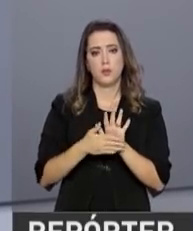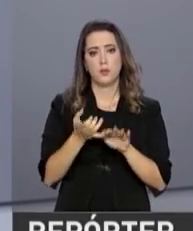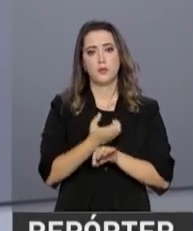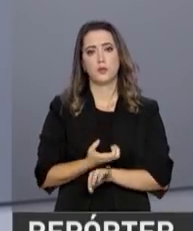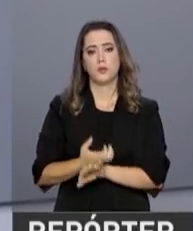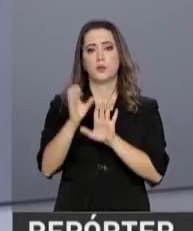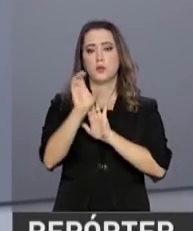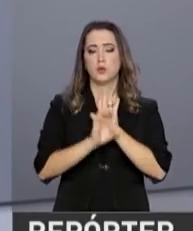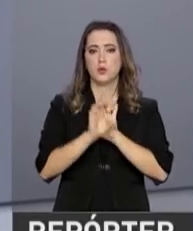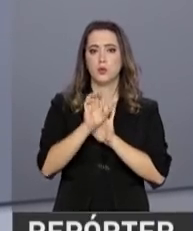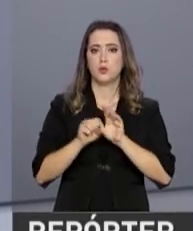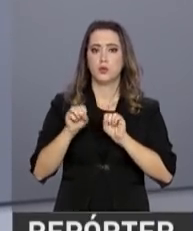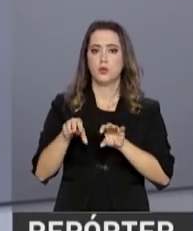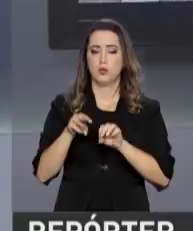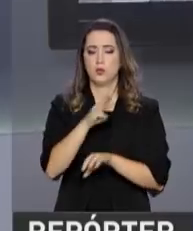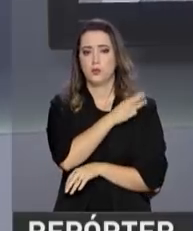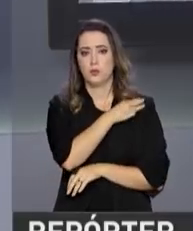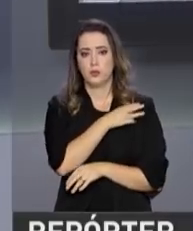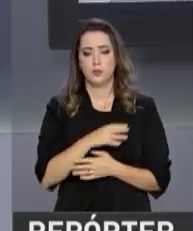Comum Curricular para o Ensino Médio.